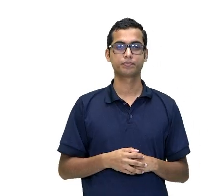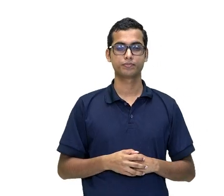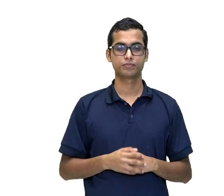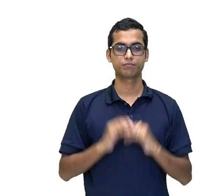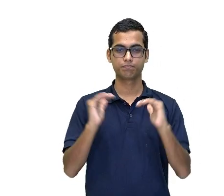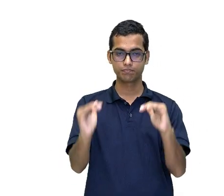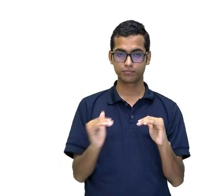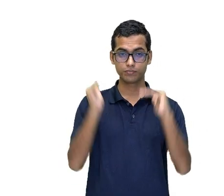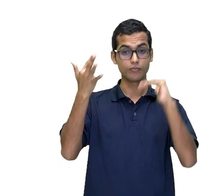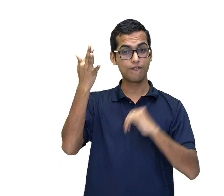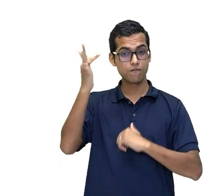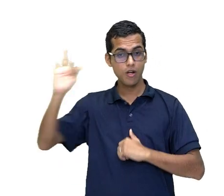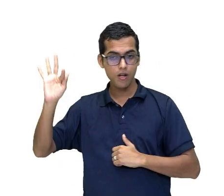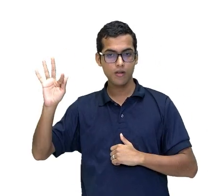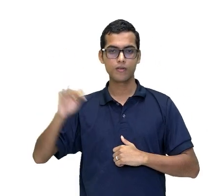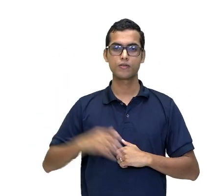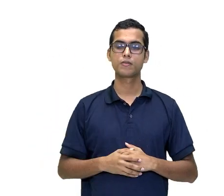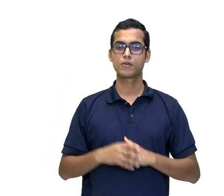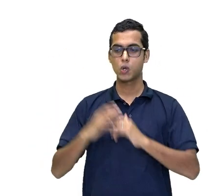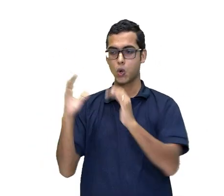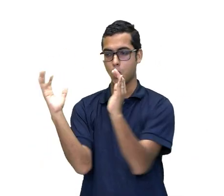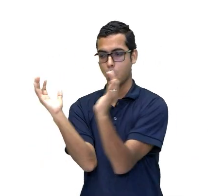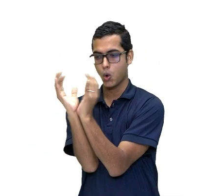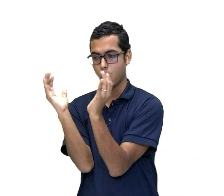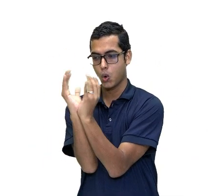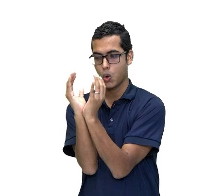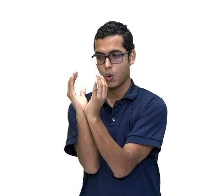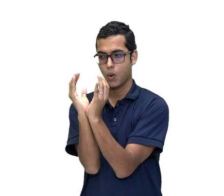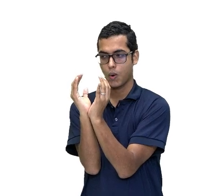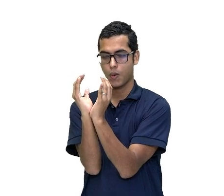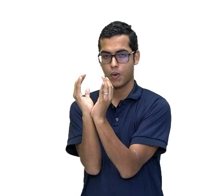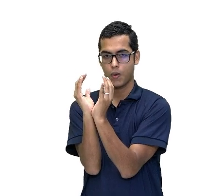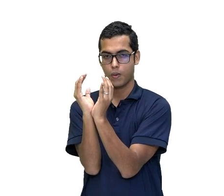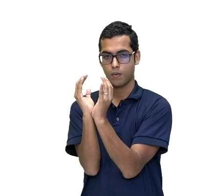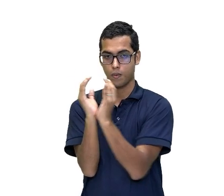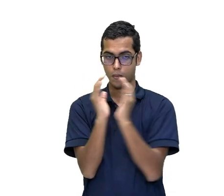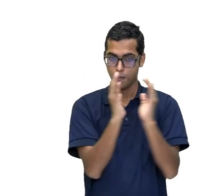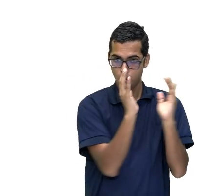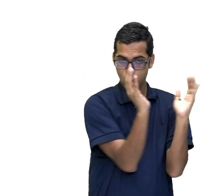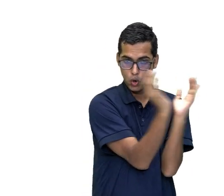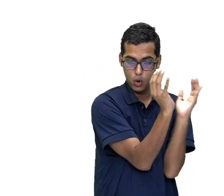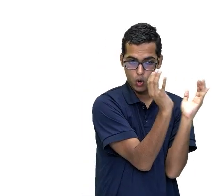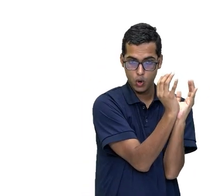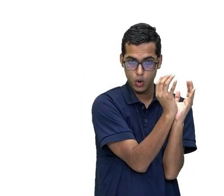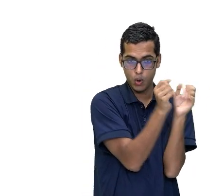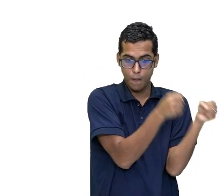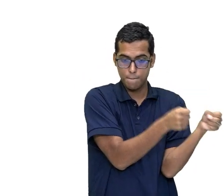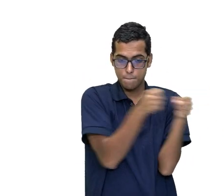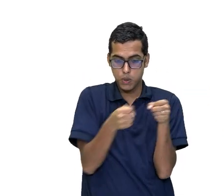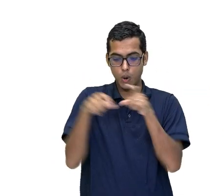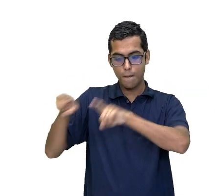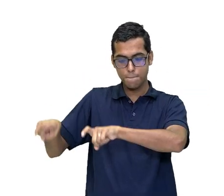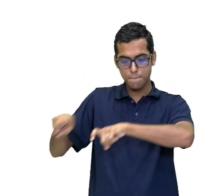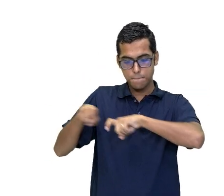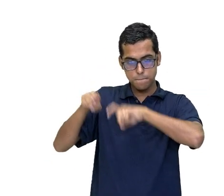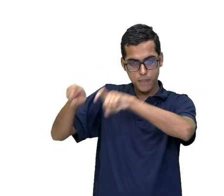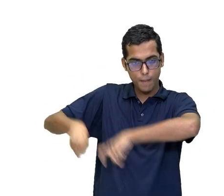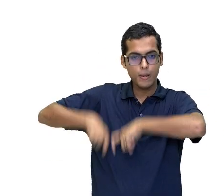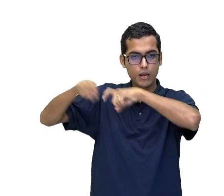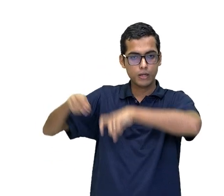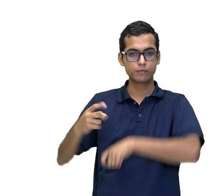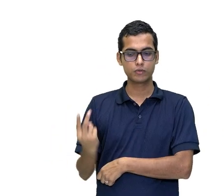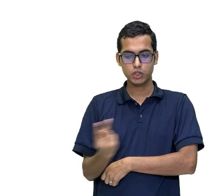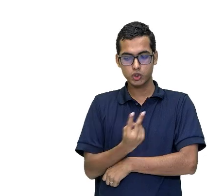de duas oligarquias, ou seja, dois grupos políticos poderosos. De um lado, a oligarquia ligada